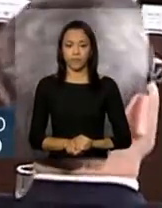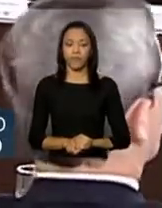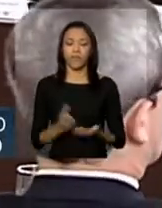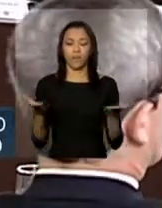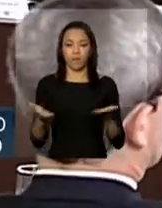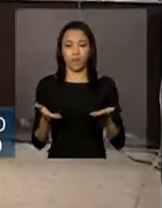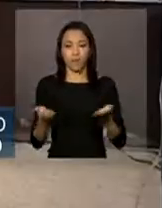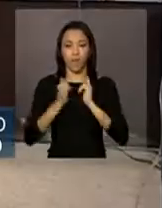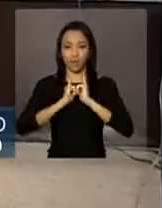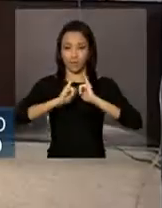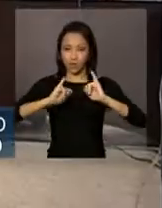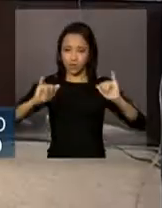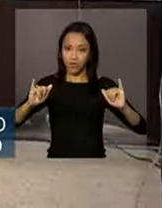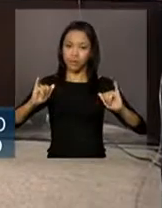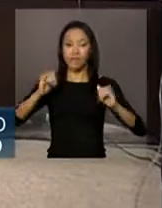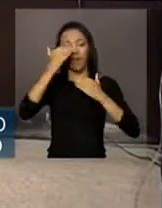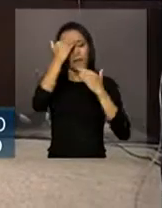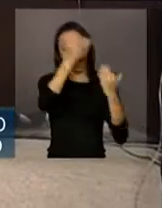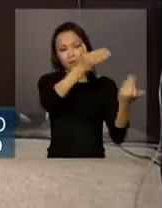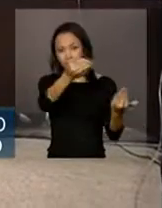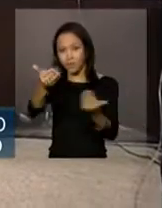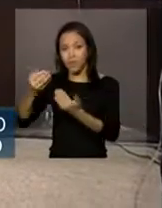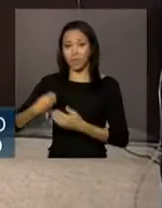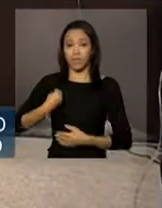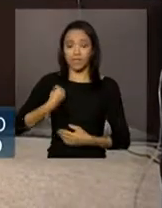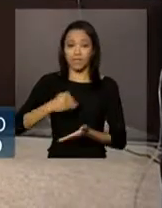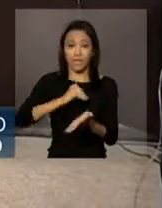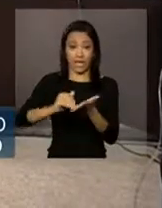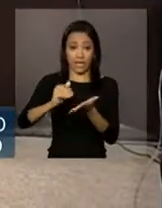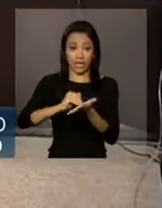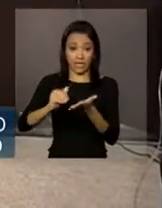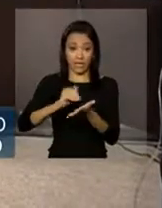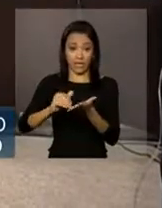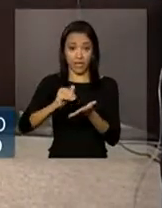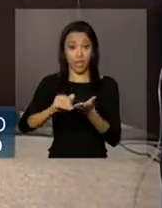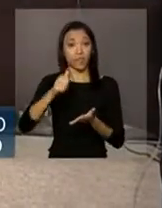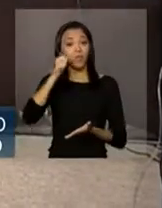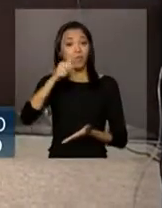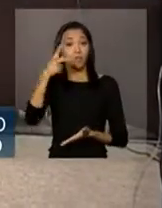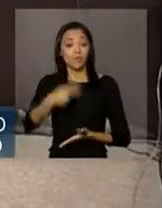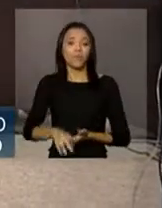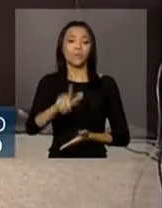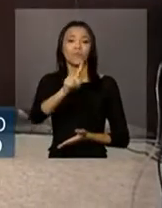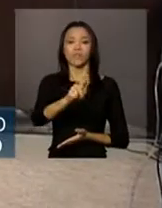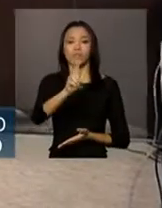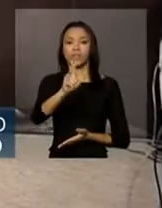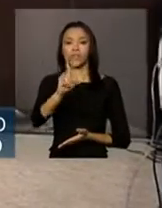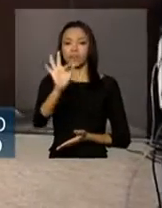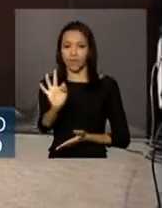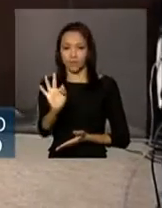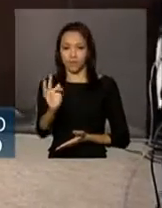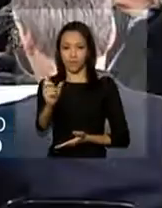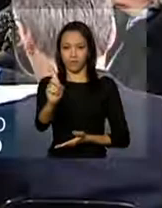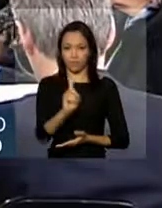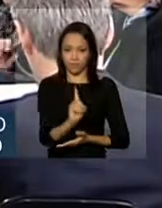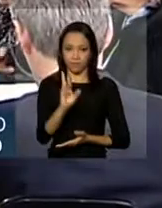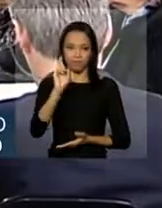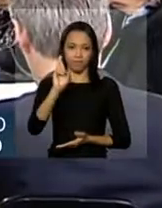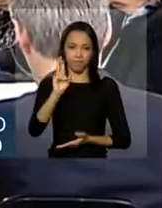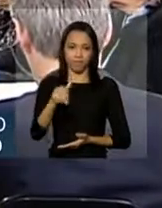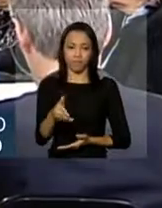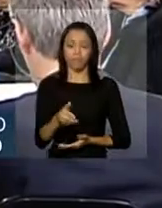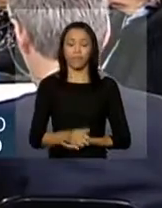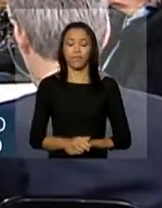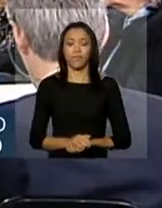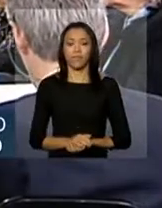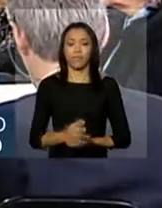Anunciamos e agradecemos a presença da secretária de Estado da Mulher do Distrito Federal, Olgamia Mância Ferreira. Com